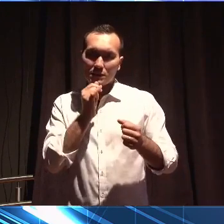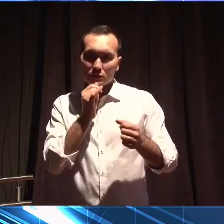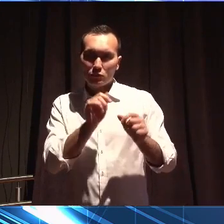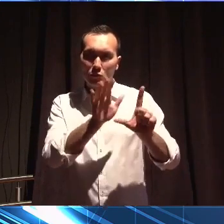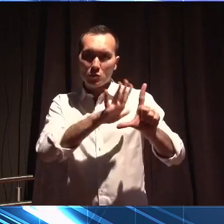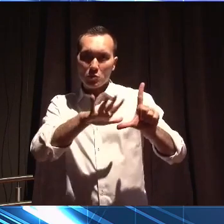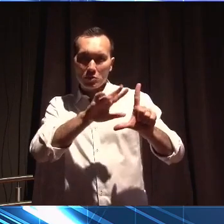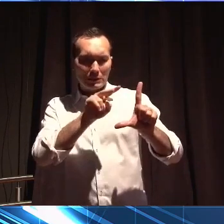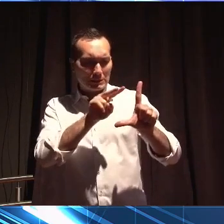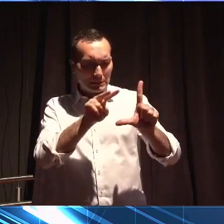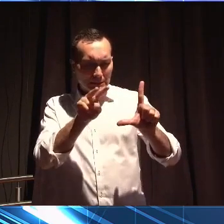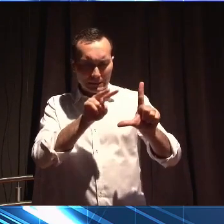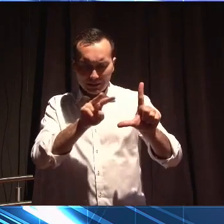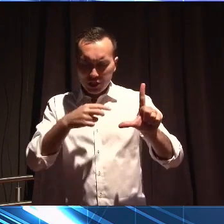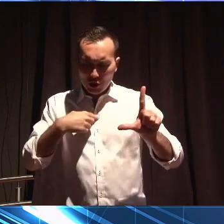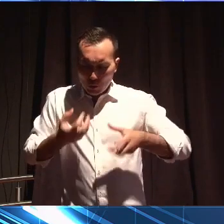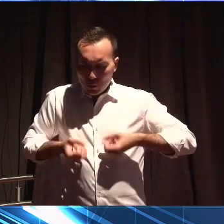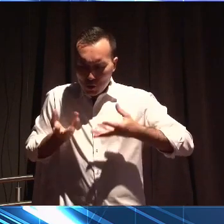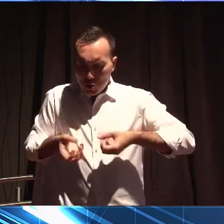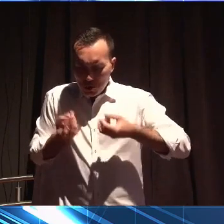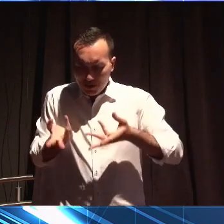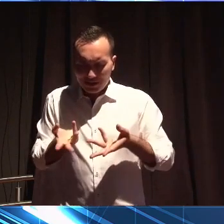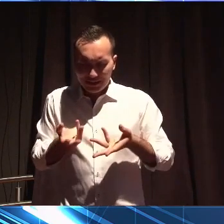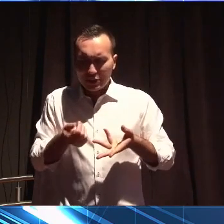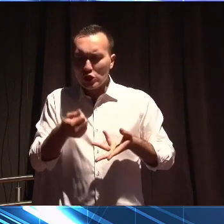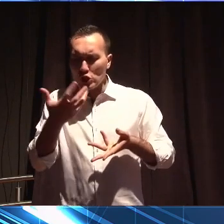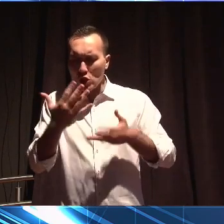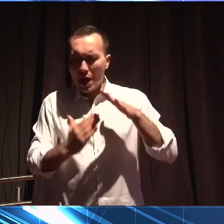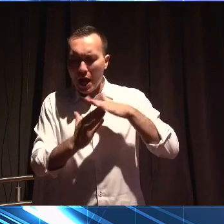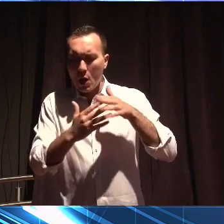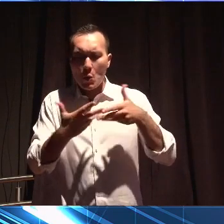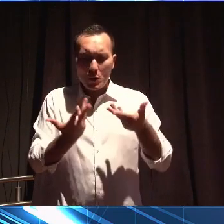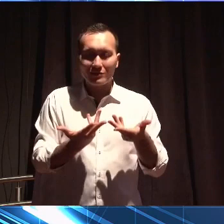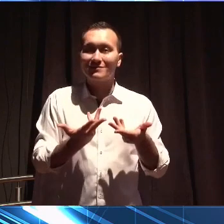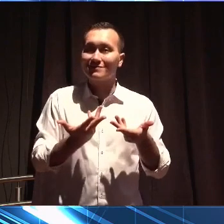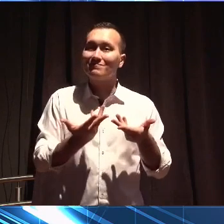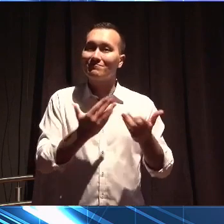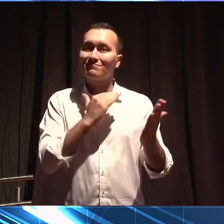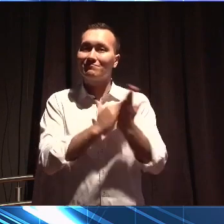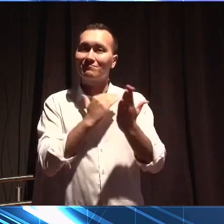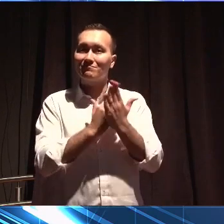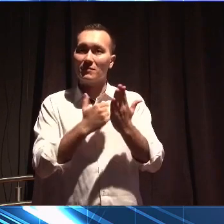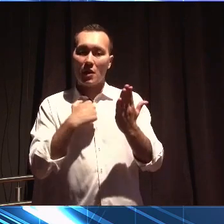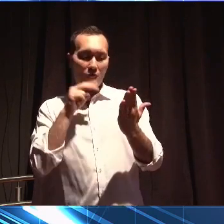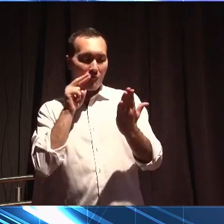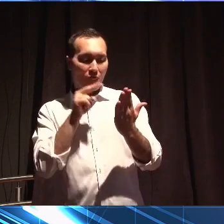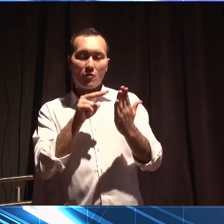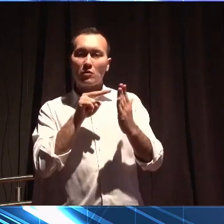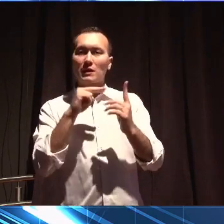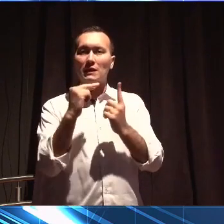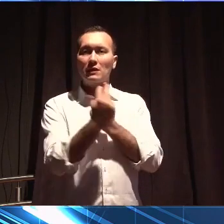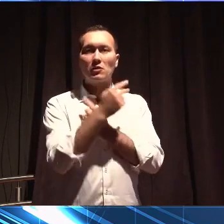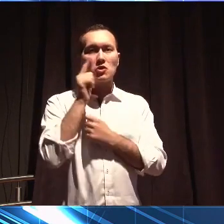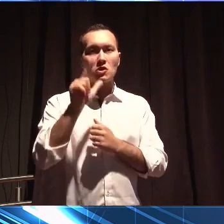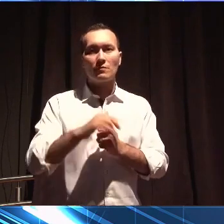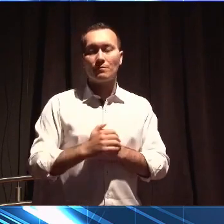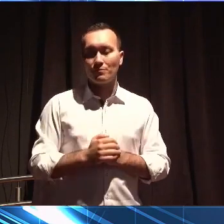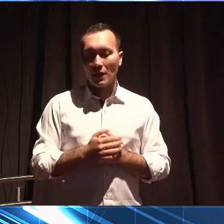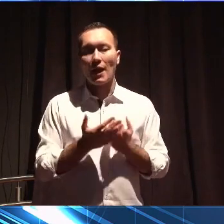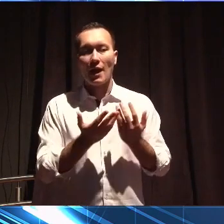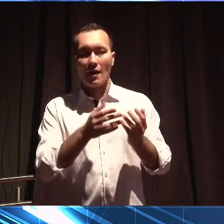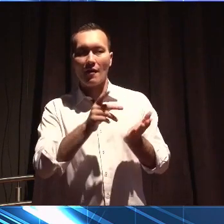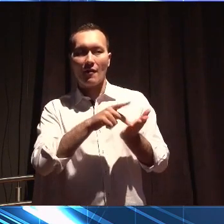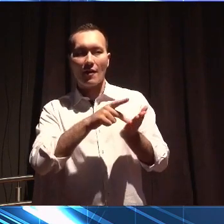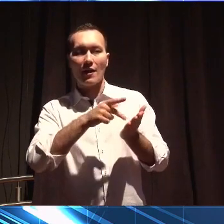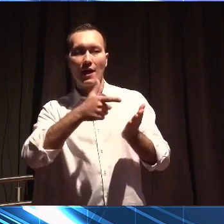né? Exatamente. E até aproveitando esse gancho aí que o Marcos falou, né, e para já começar a fazer uma